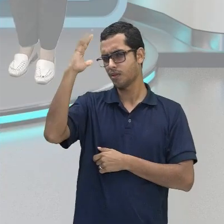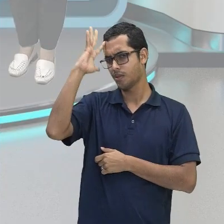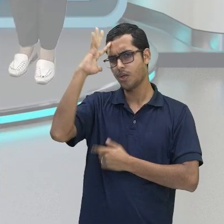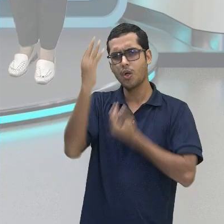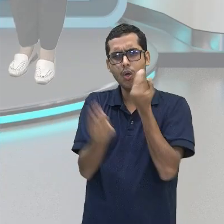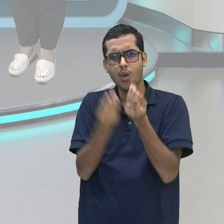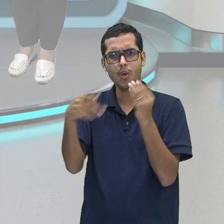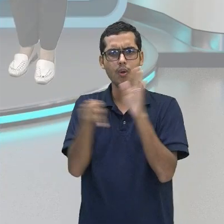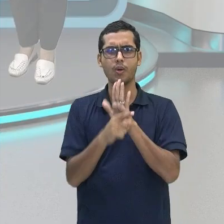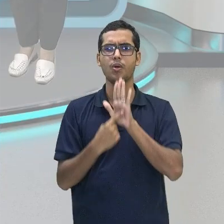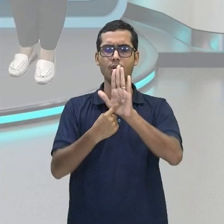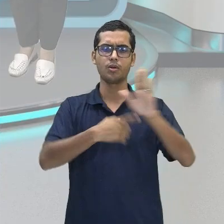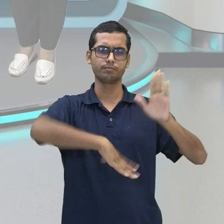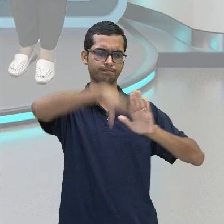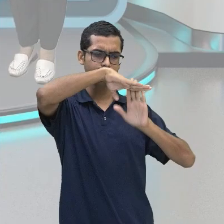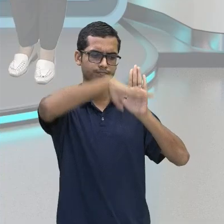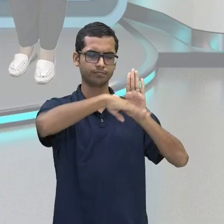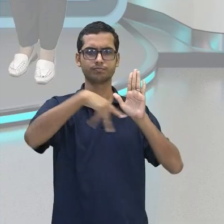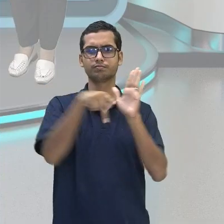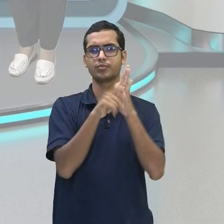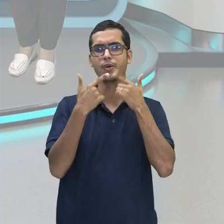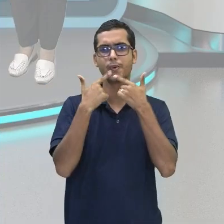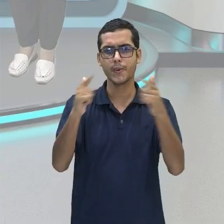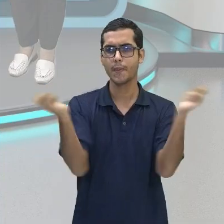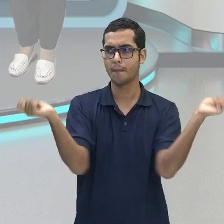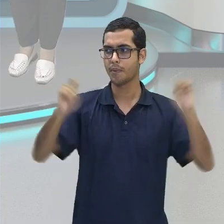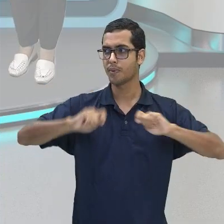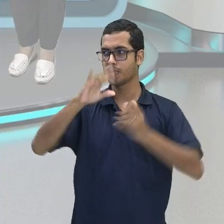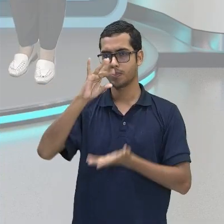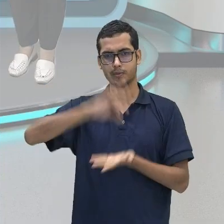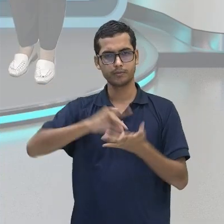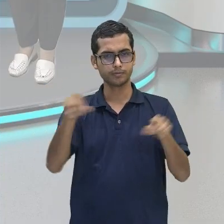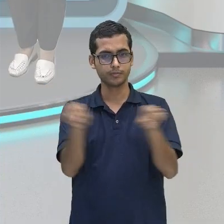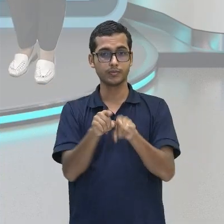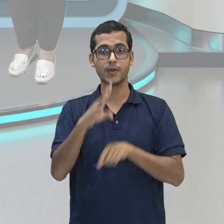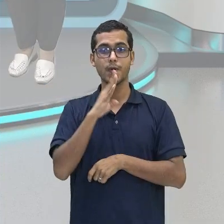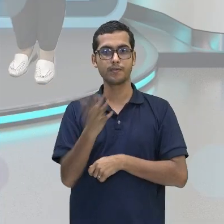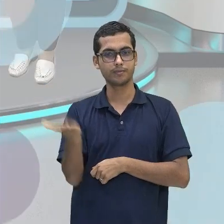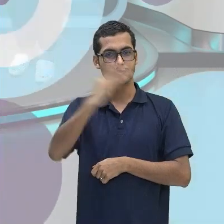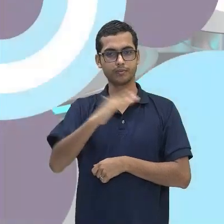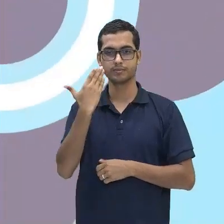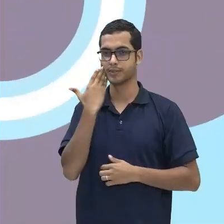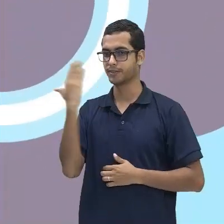de classificar essas linguagens. Vamos conhecer?